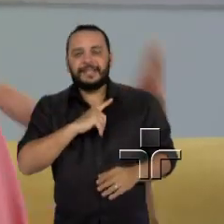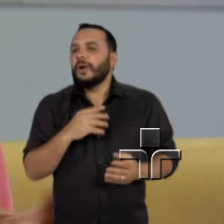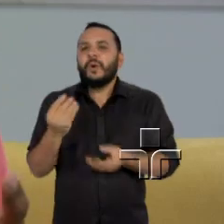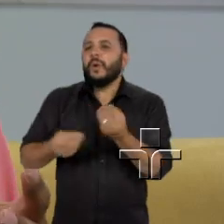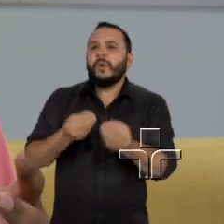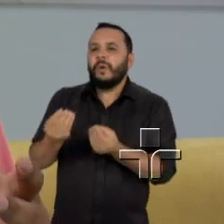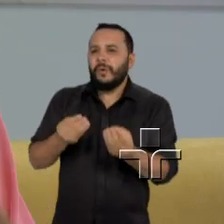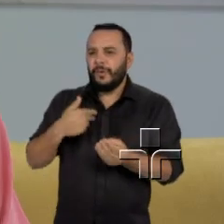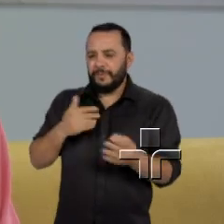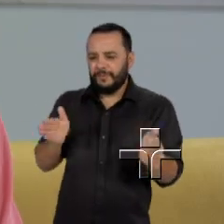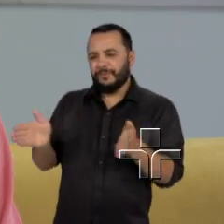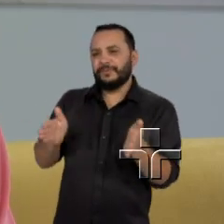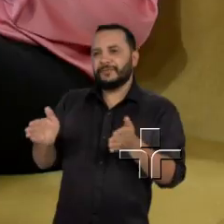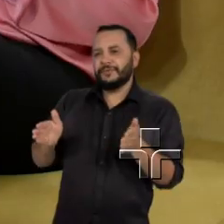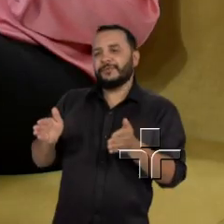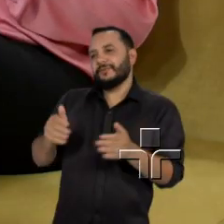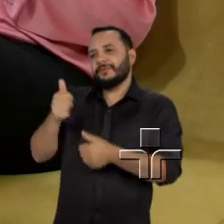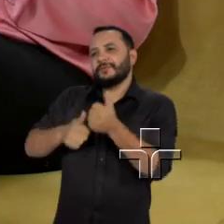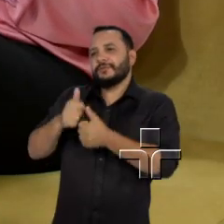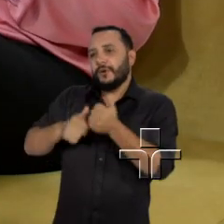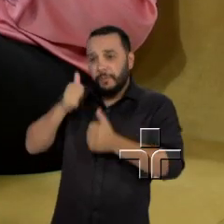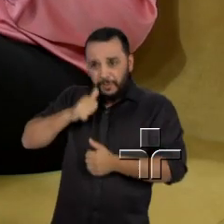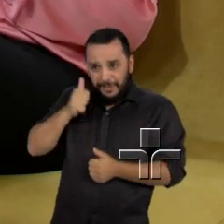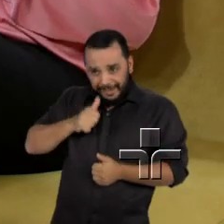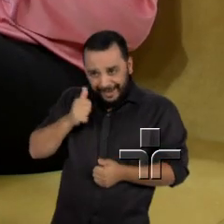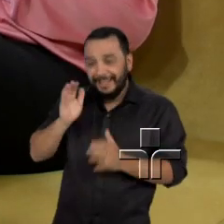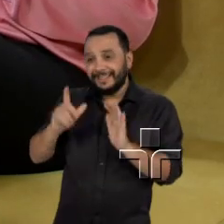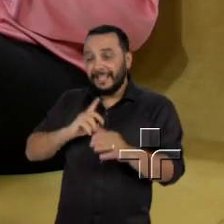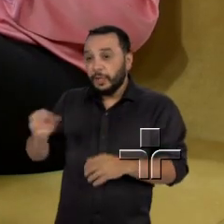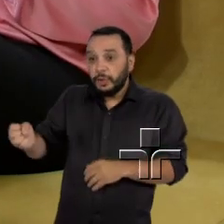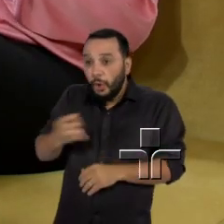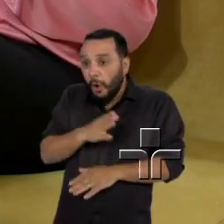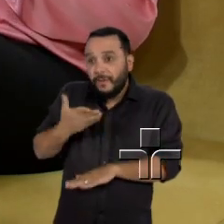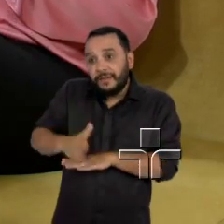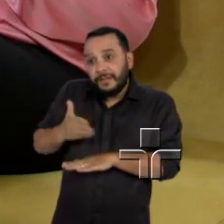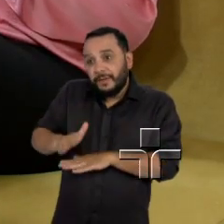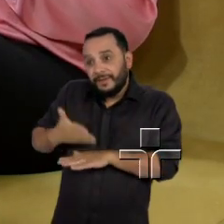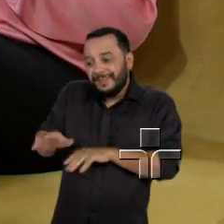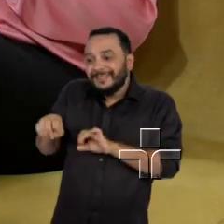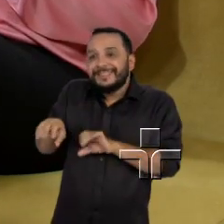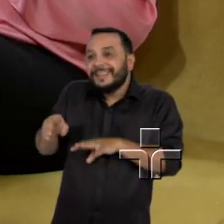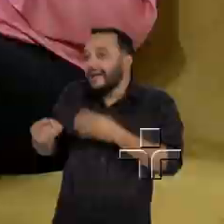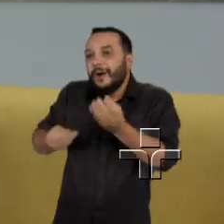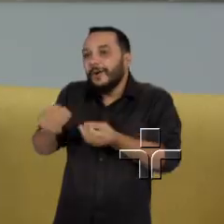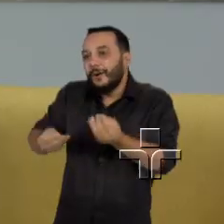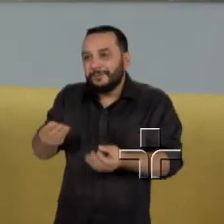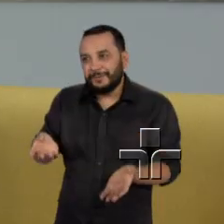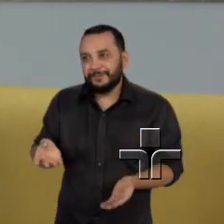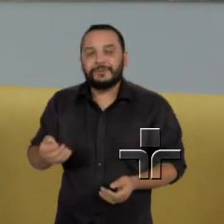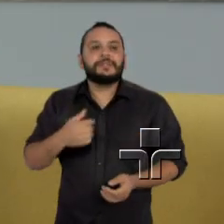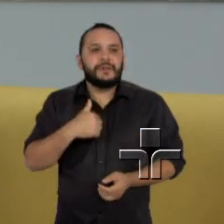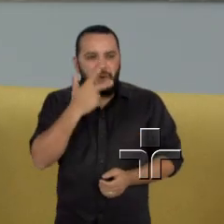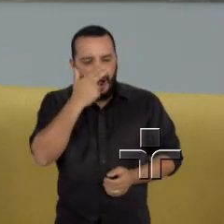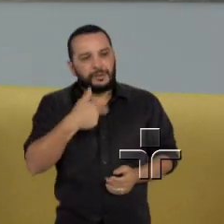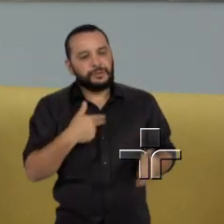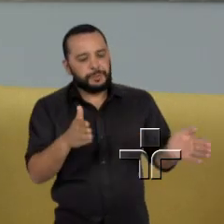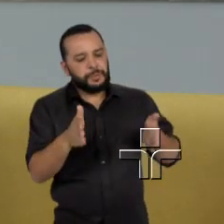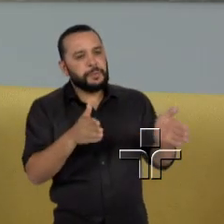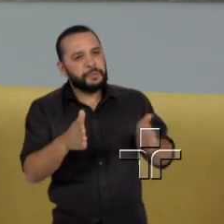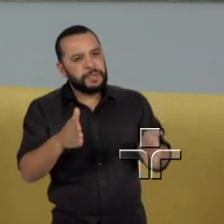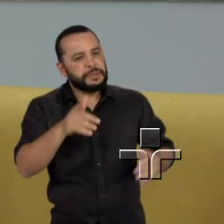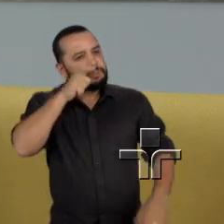essa fase do futebol feminino? Agora a chegada da nova técnica? Olha, eu acho que a gente está vivendo um momento